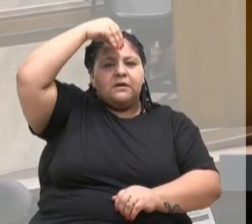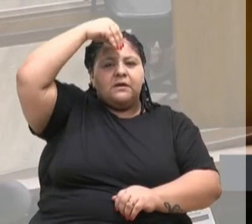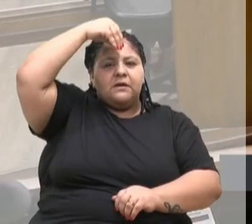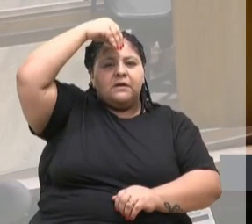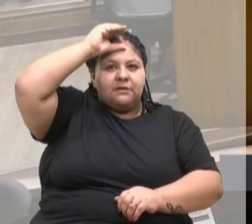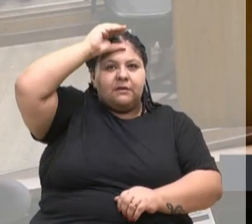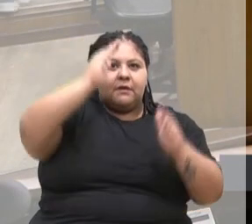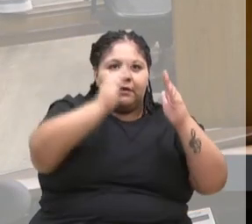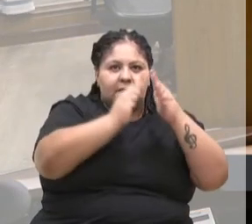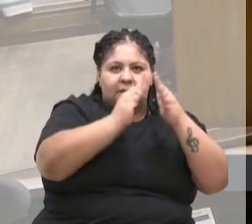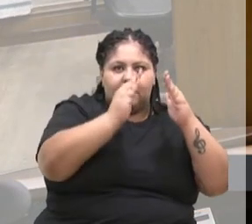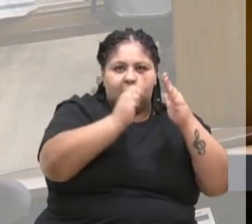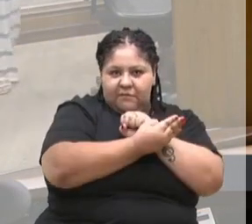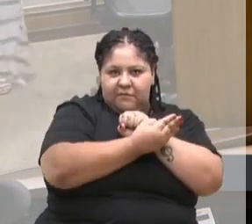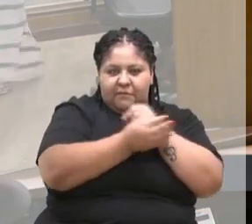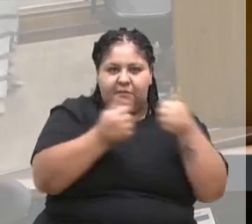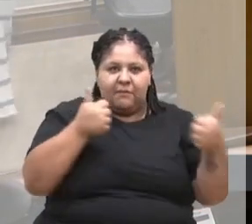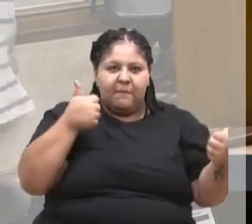de sobrenome.